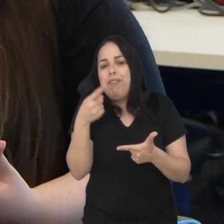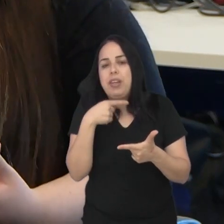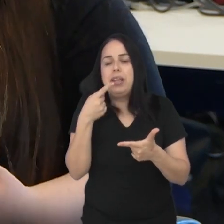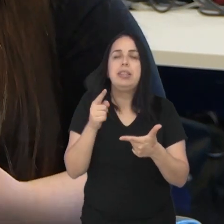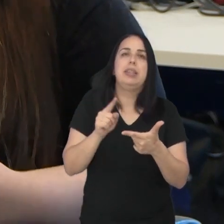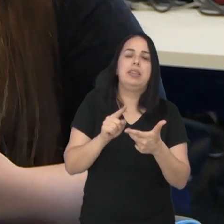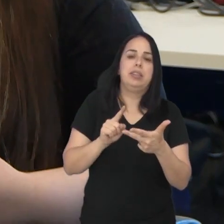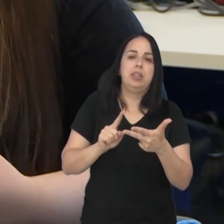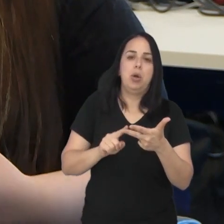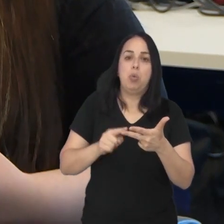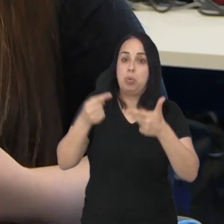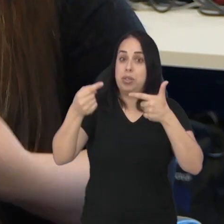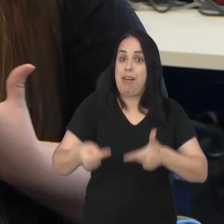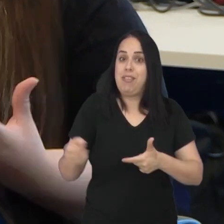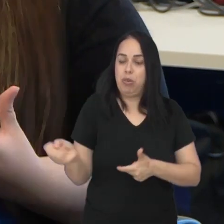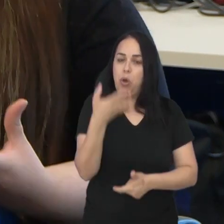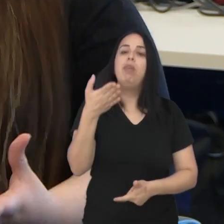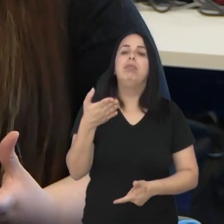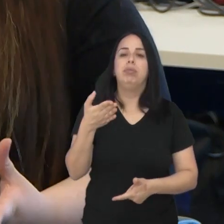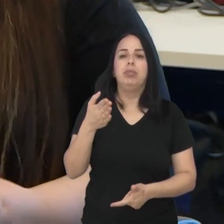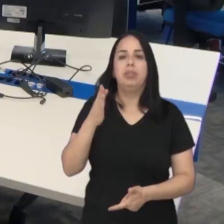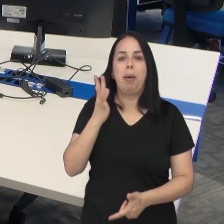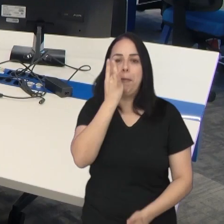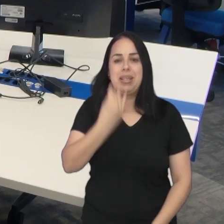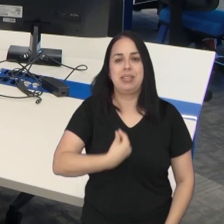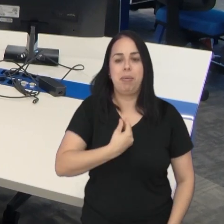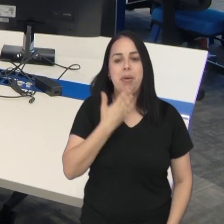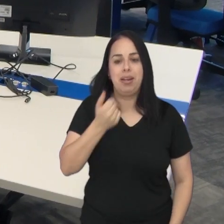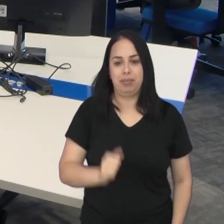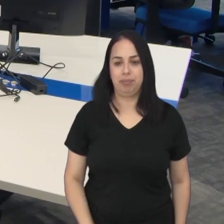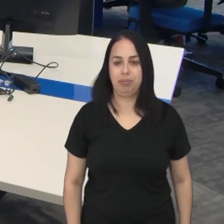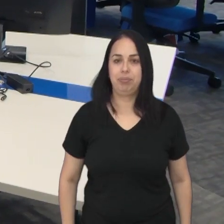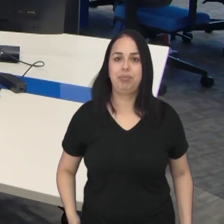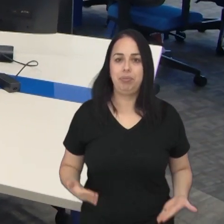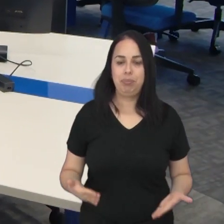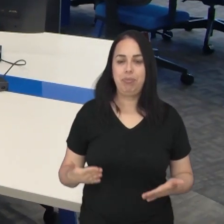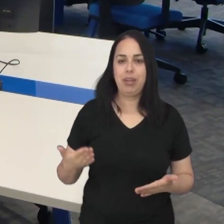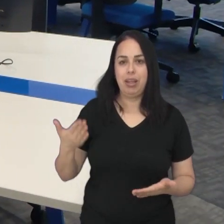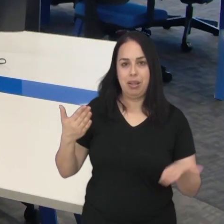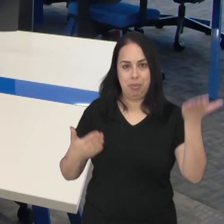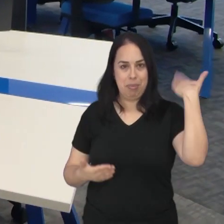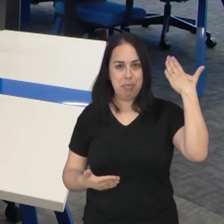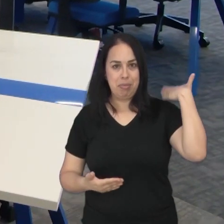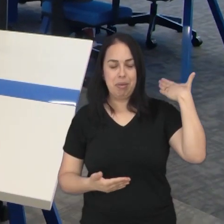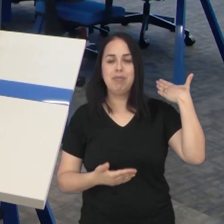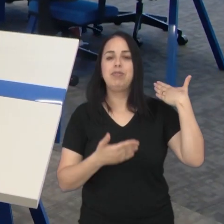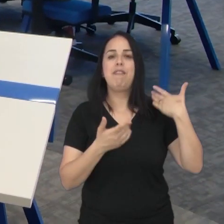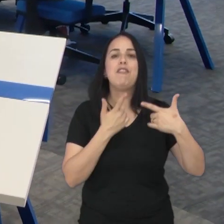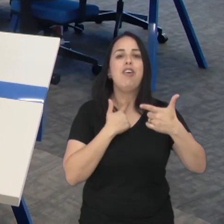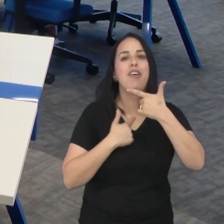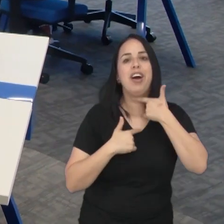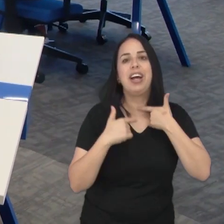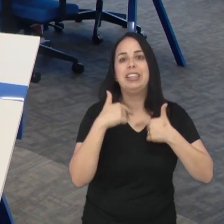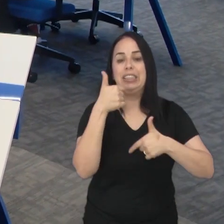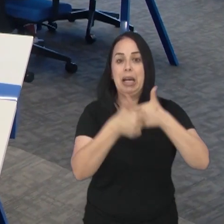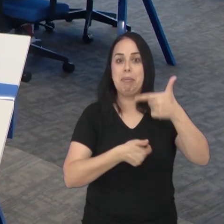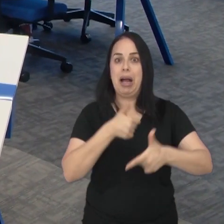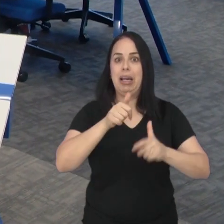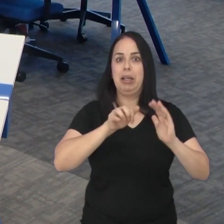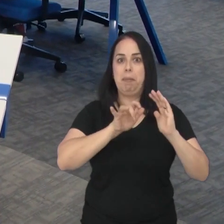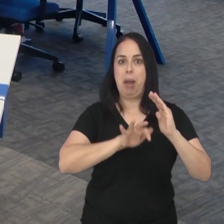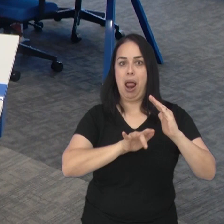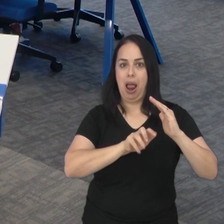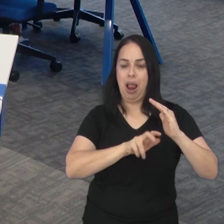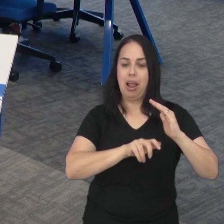uma dúvida, na hora de resolver um desafio. Ao contrário dos mais jovens, as gerações anteriores demonstraram total